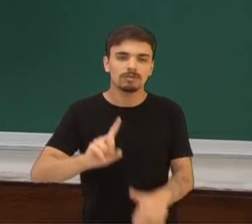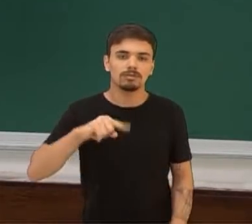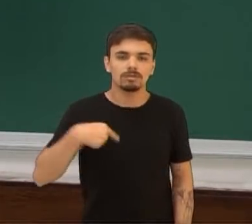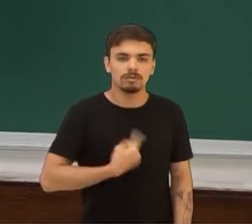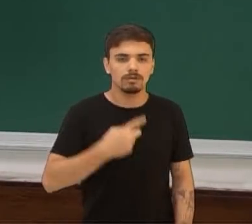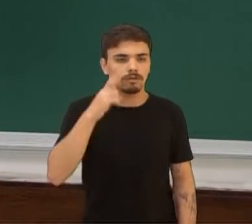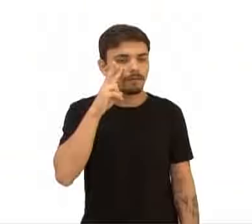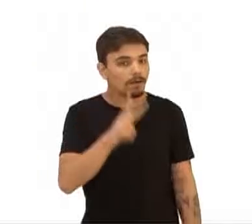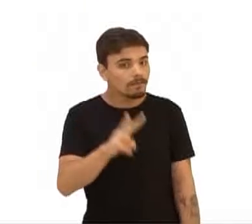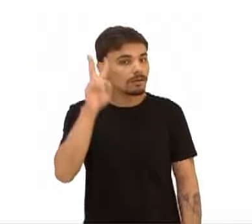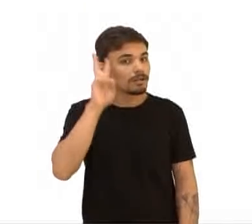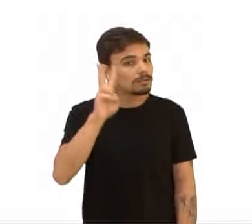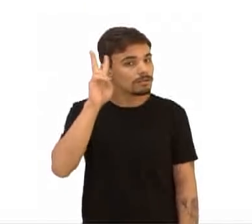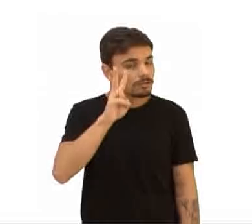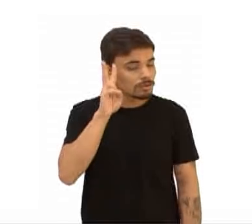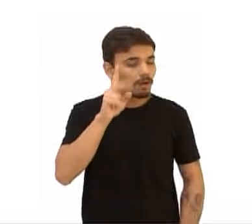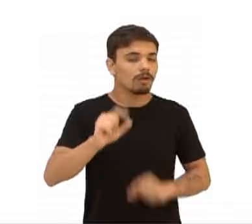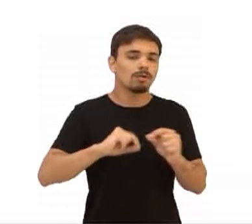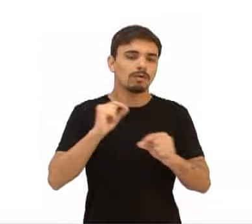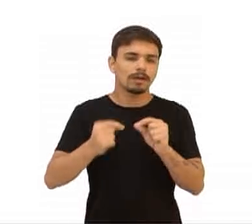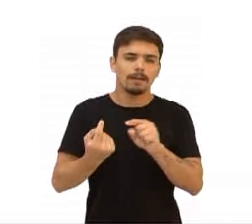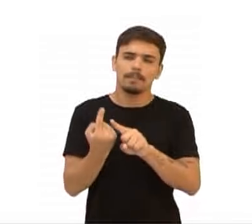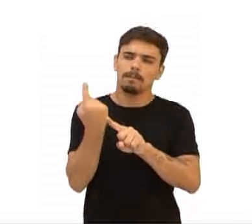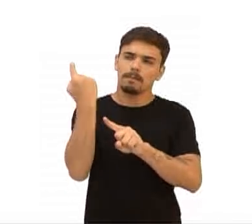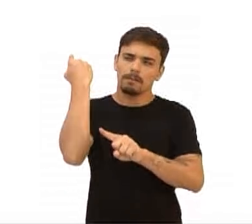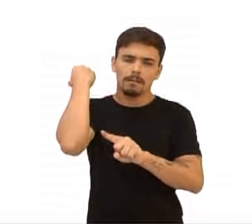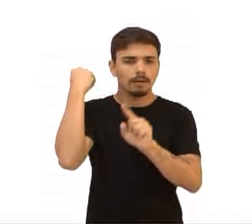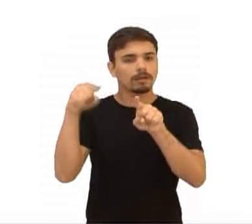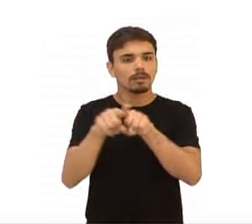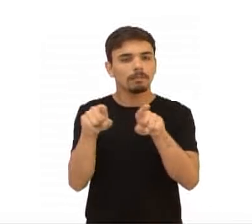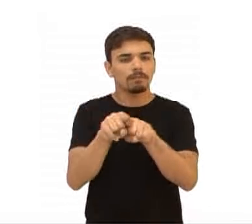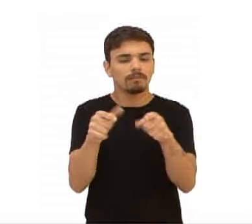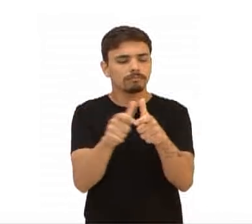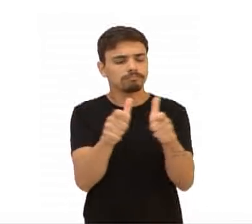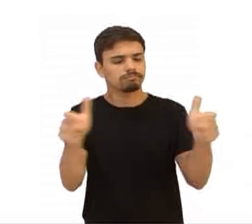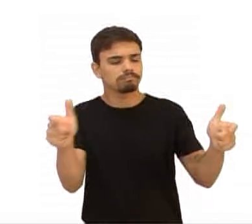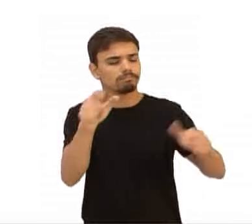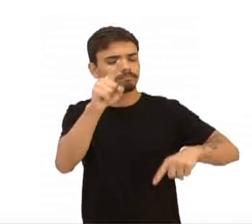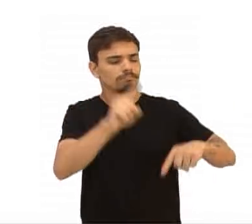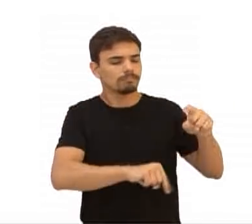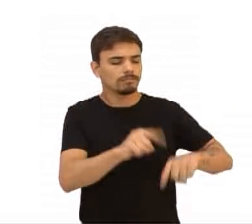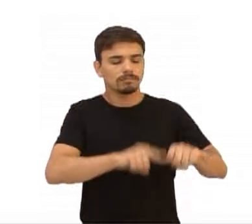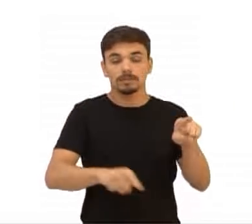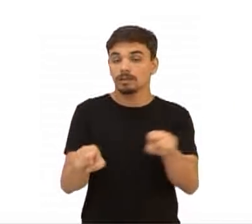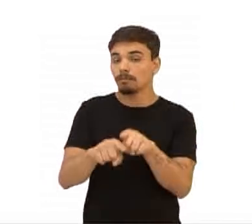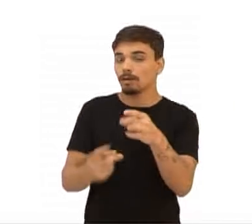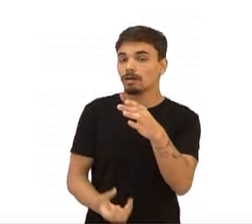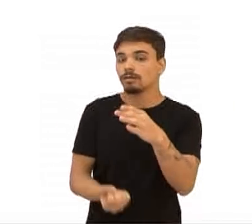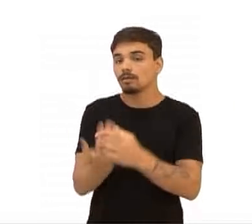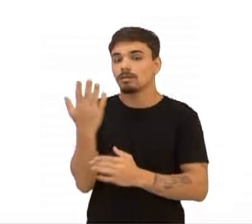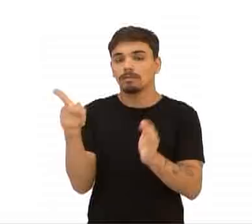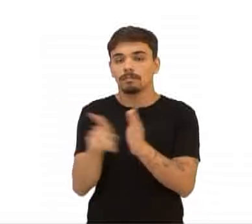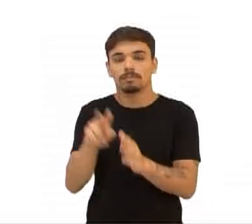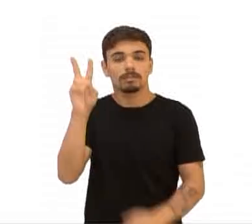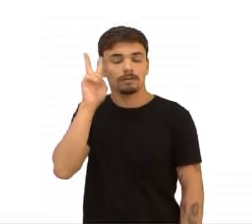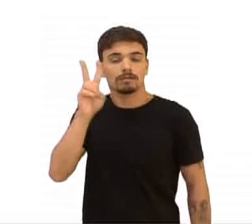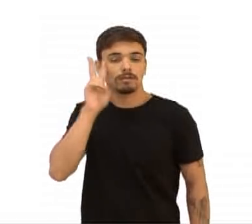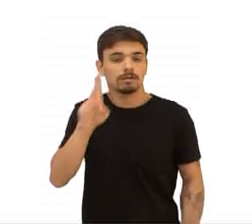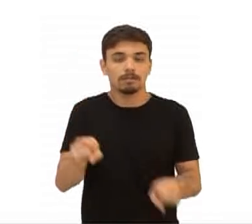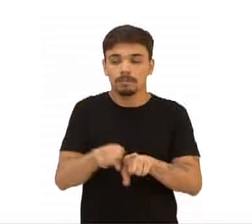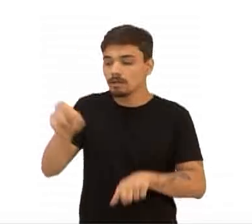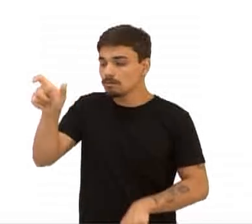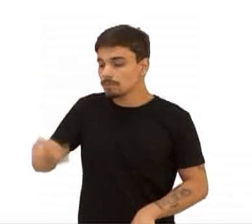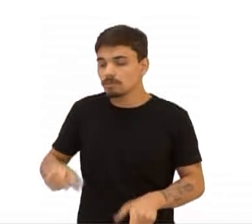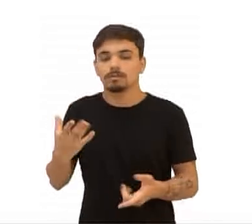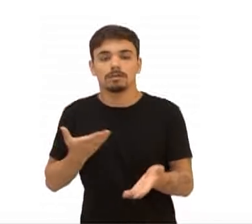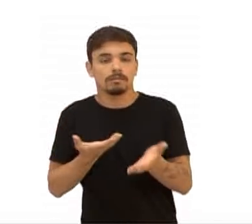que a historiografia ela vai ampliar os seus objetos, as fontes de estudo da história. Os historiadores vão passar a